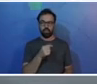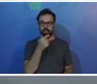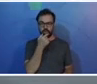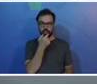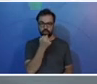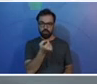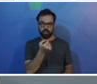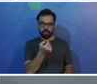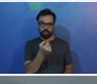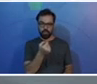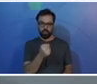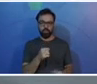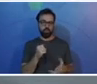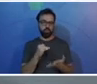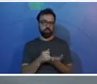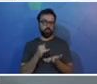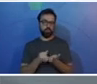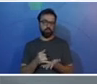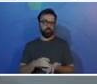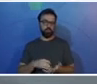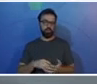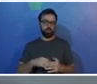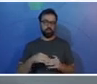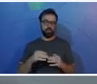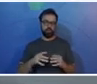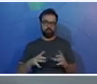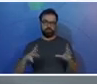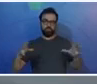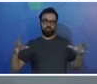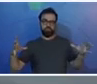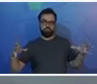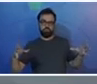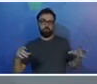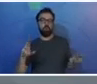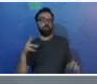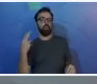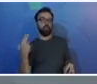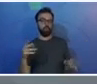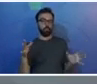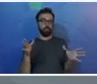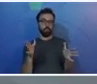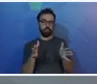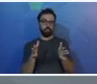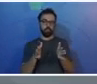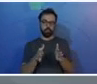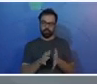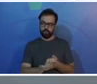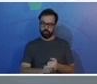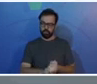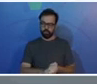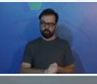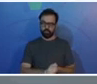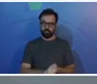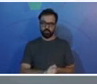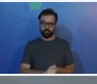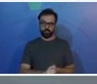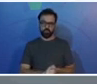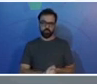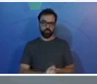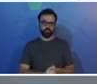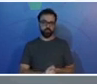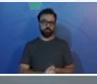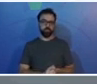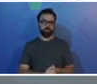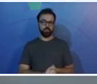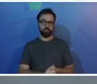nos produtos é alto ou é baixo? Lembram da imagem que nós acabamos de voltar e ver, o do gás? Se